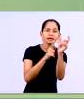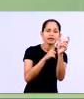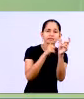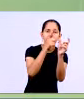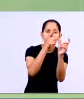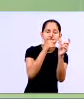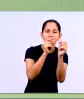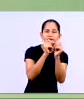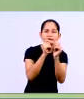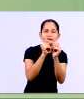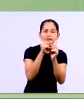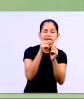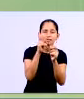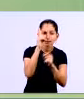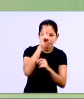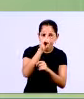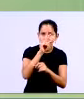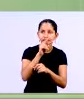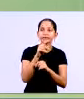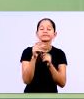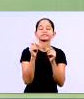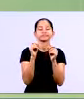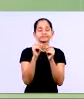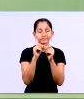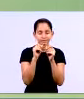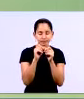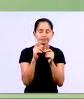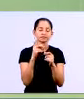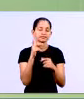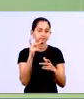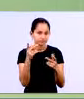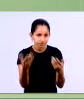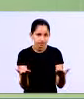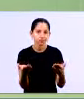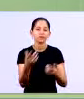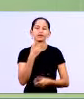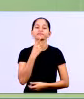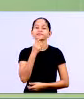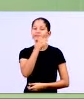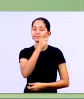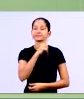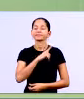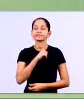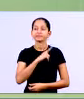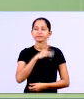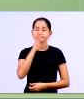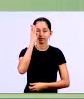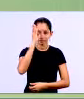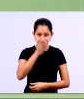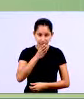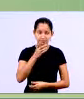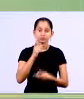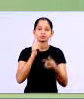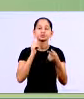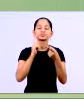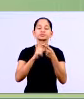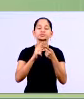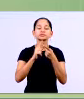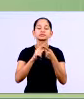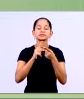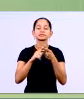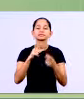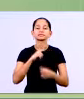Isso. Anti-herói, lembrando aqui que anti-herói tem acento, porque aqui está